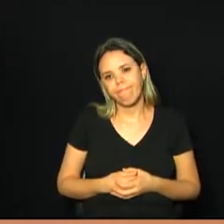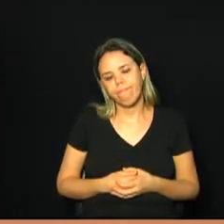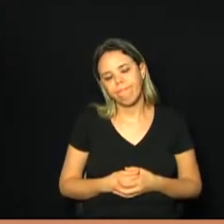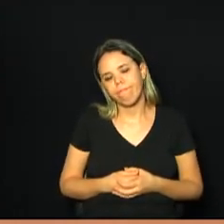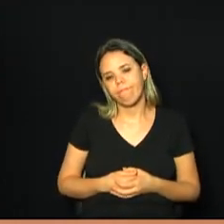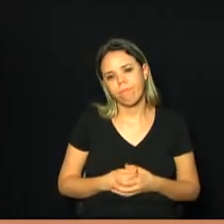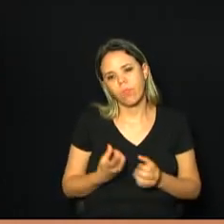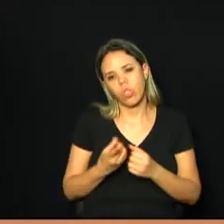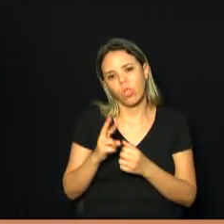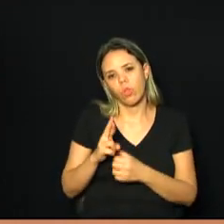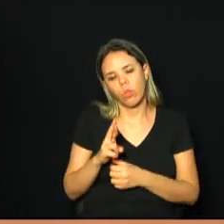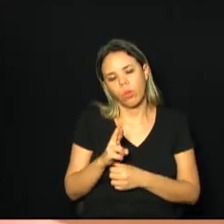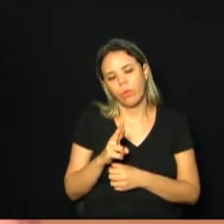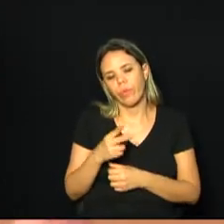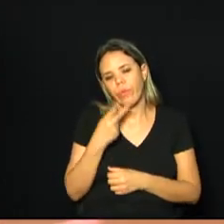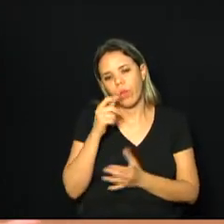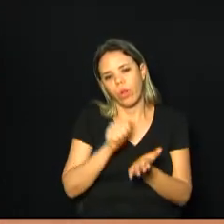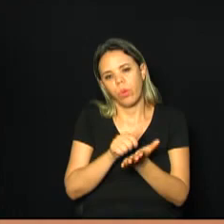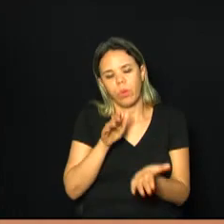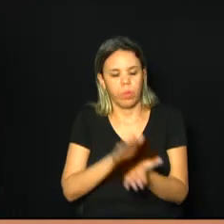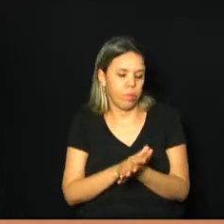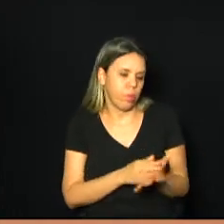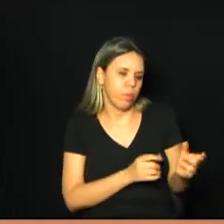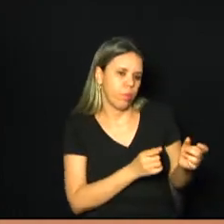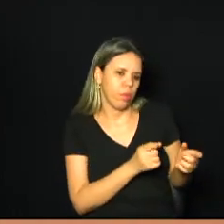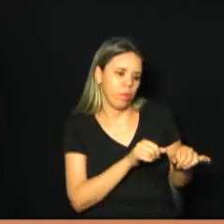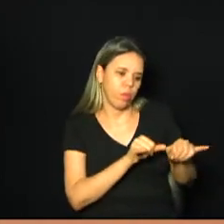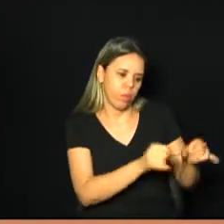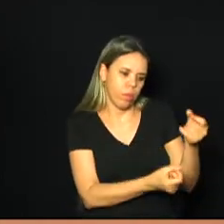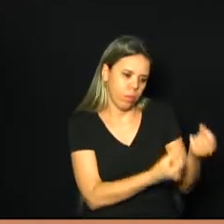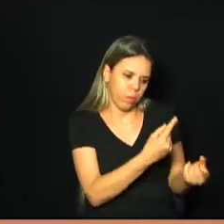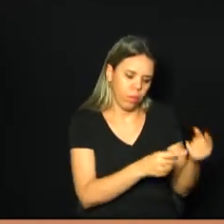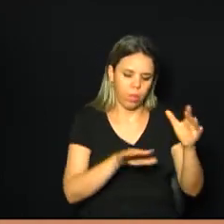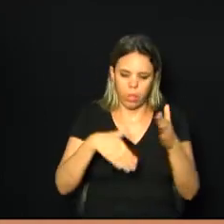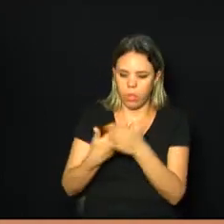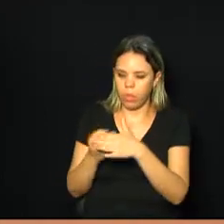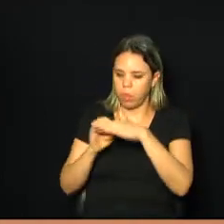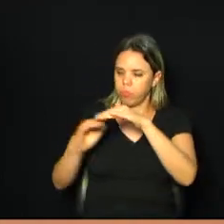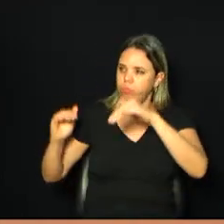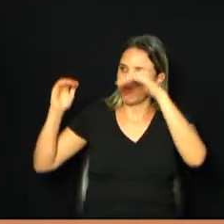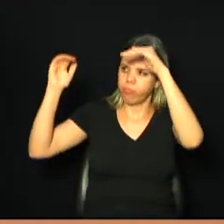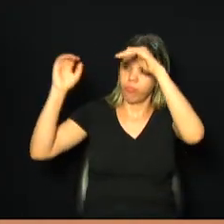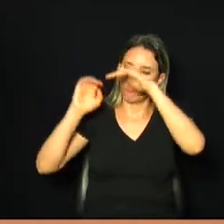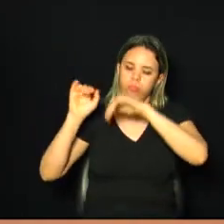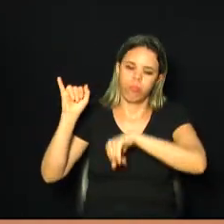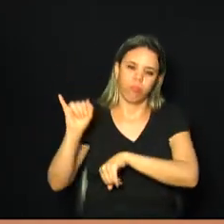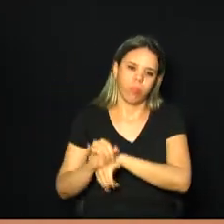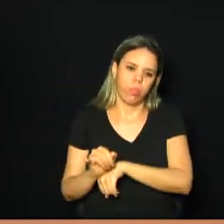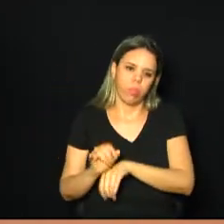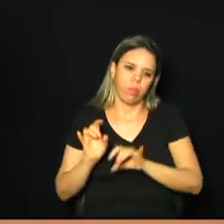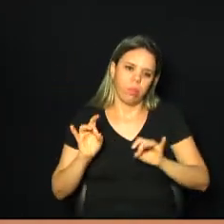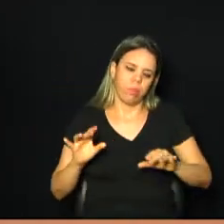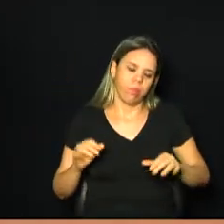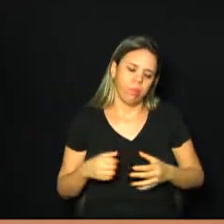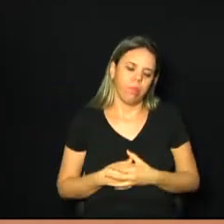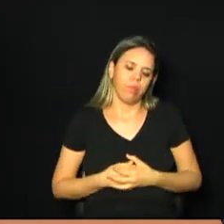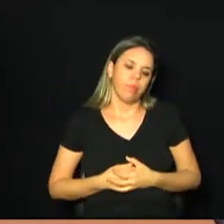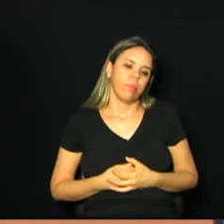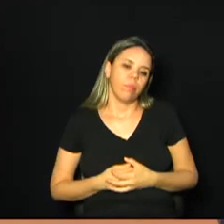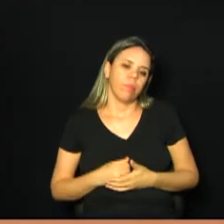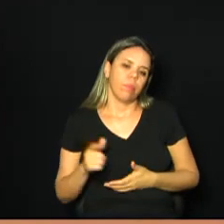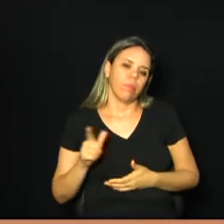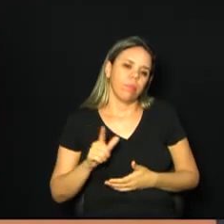disse que a multa, desde o pipoqueiro a um empresário, uma empresa de grande porte, claro